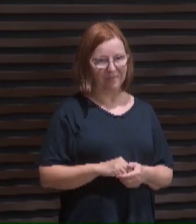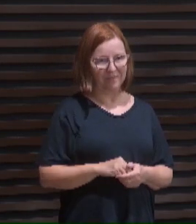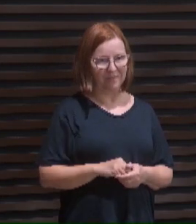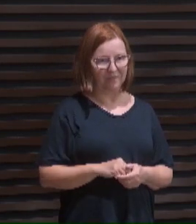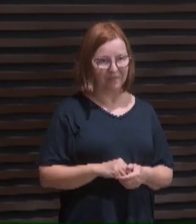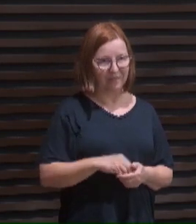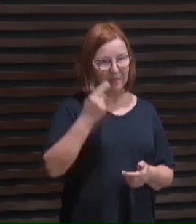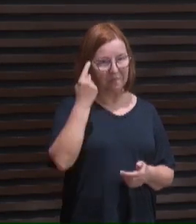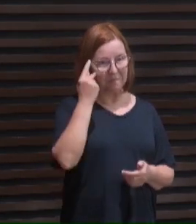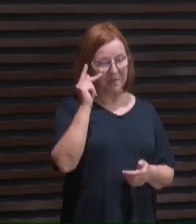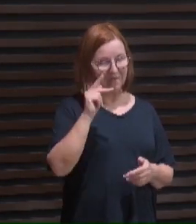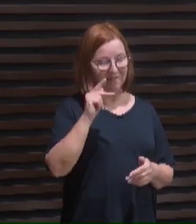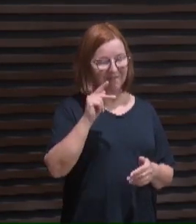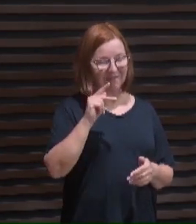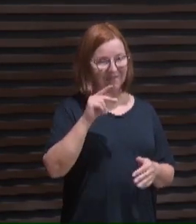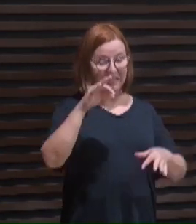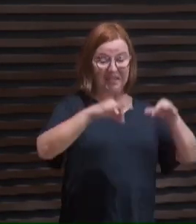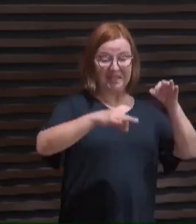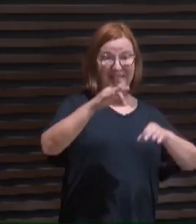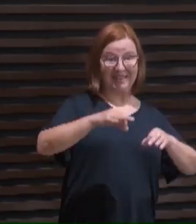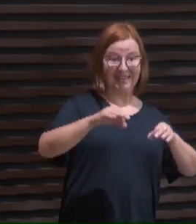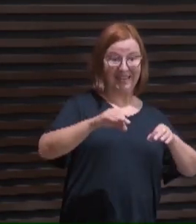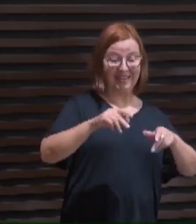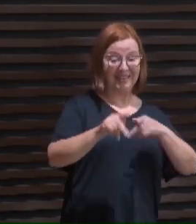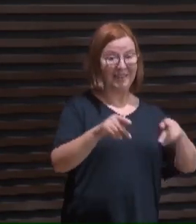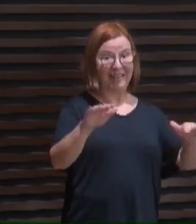Para ser um espetáculo para que os outros vejam?